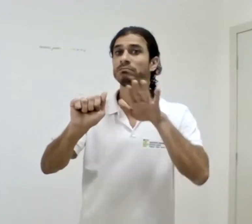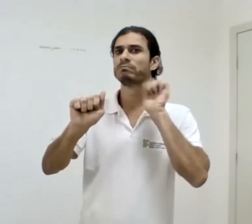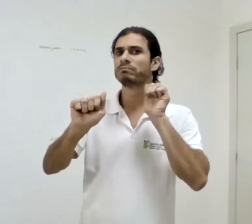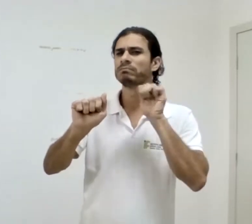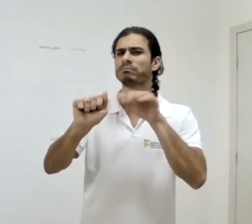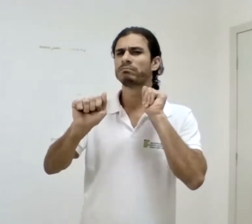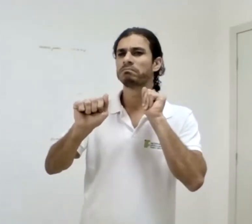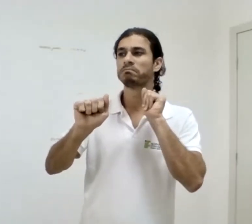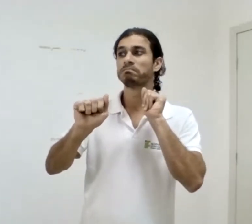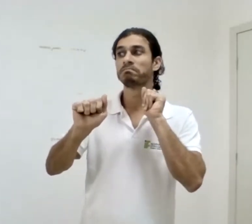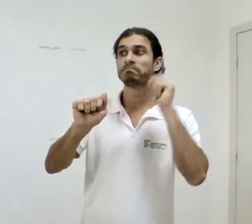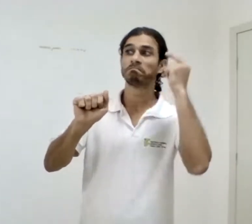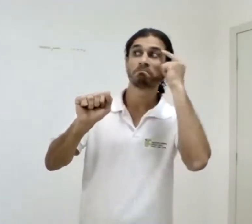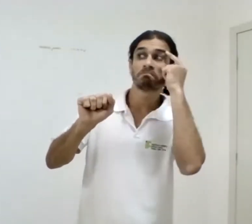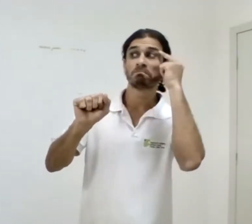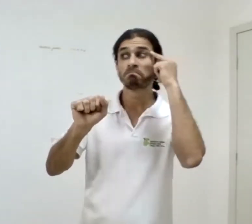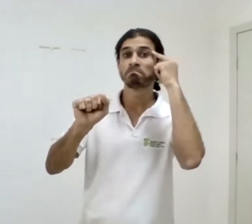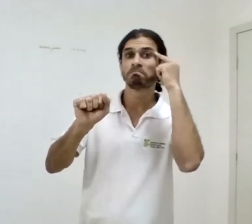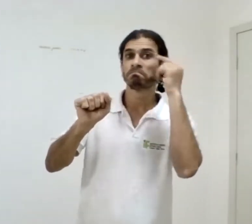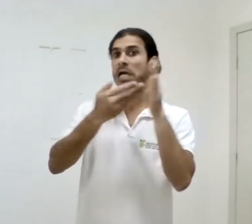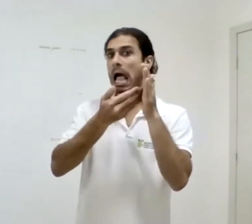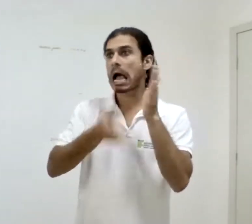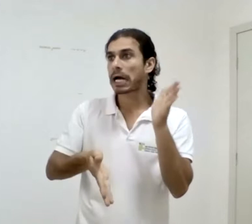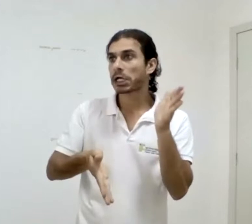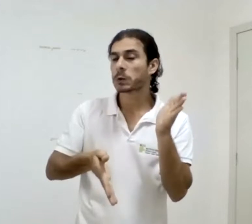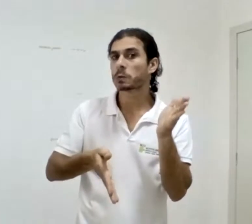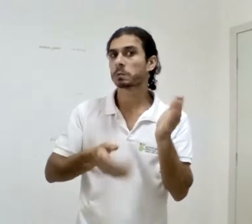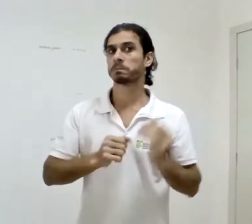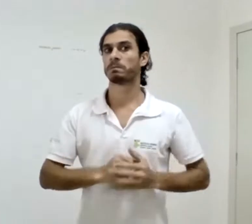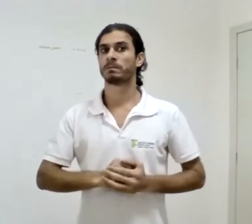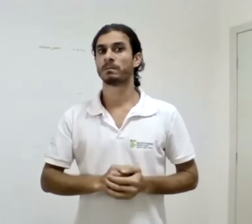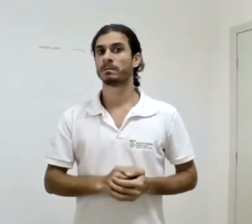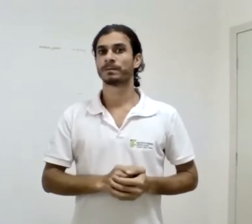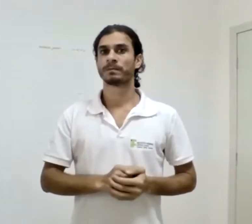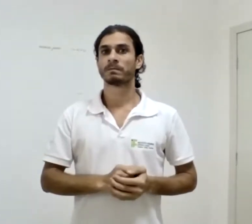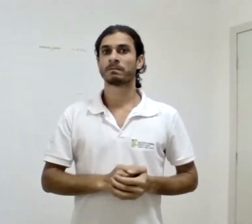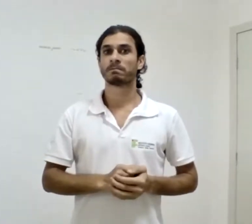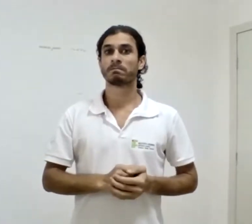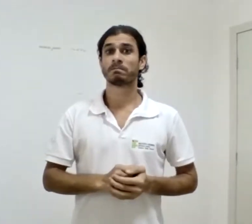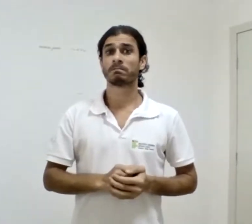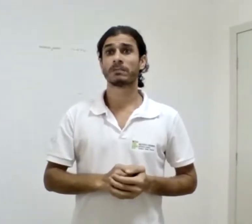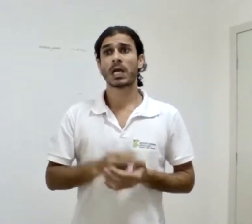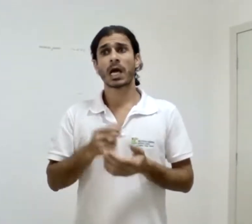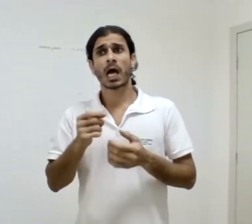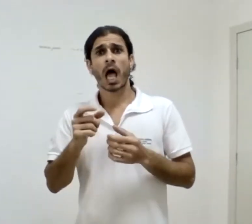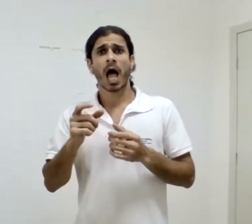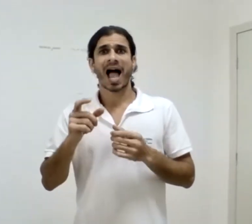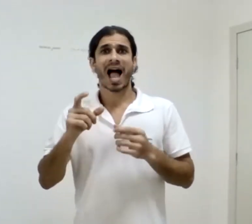Eu acho que a Késia caiu, hein? É, parece que ela está aí, só que o microfone dela fechou.